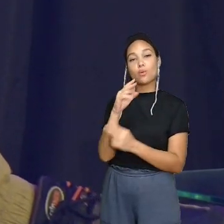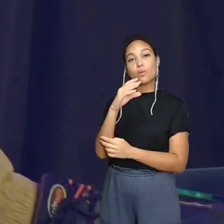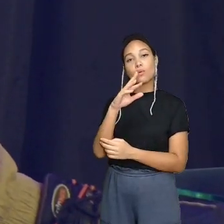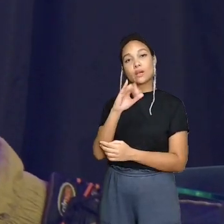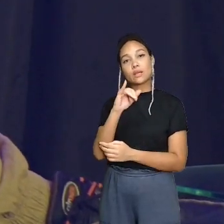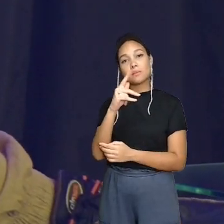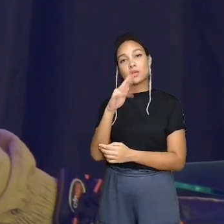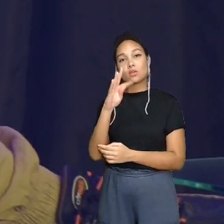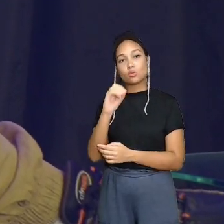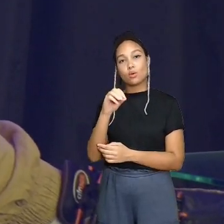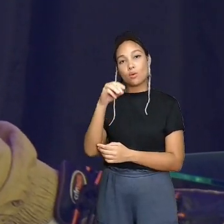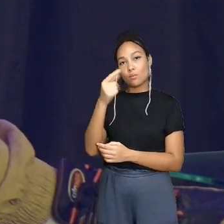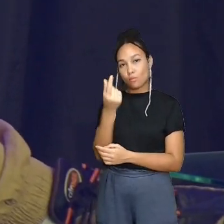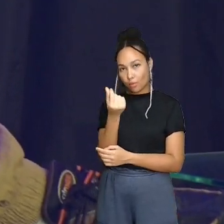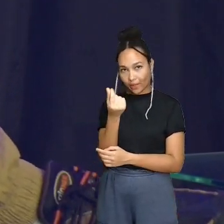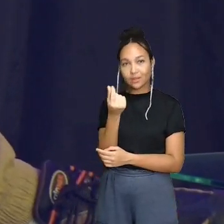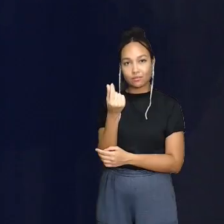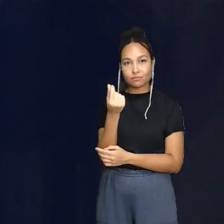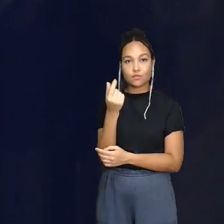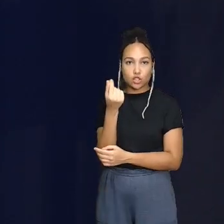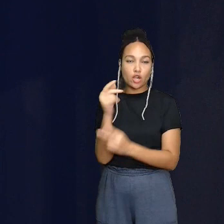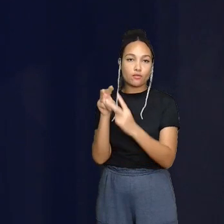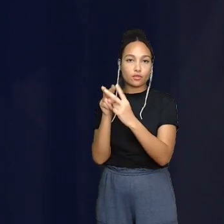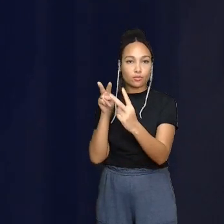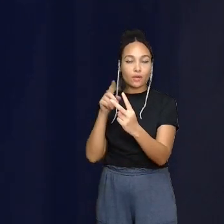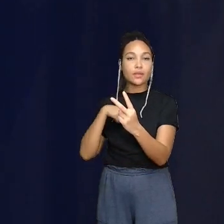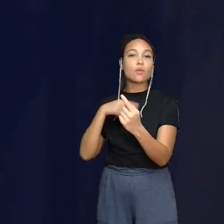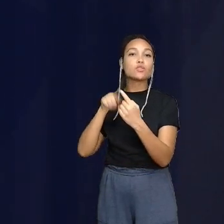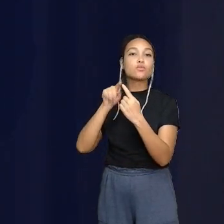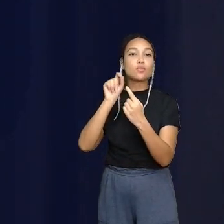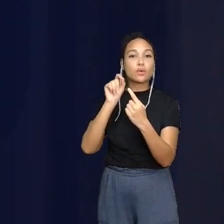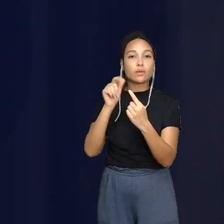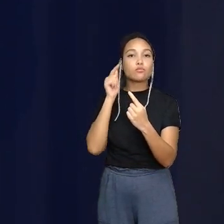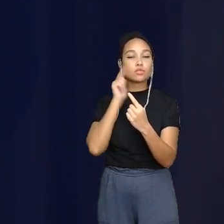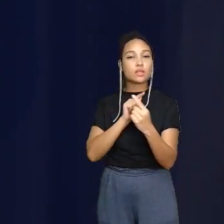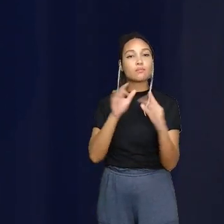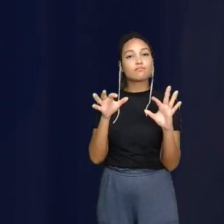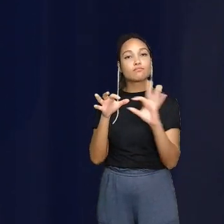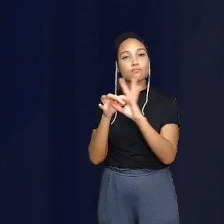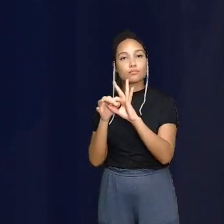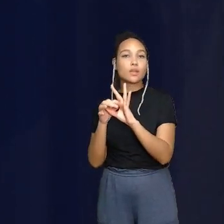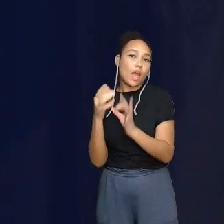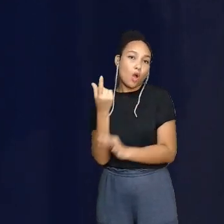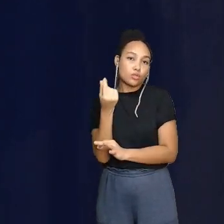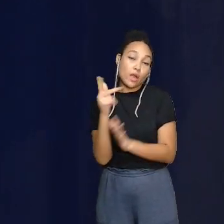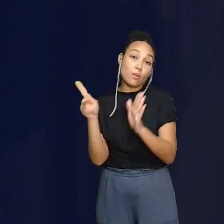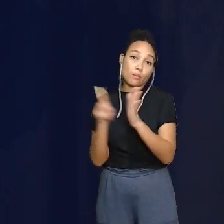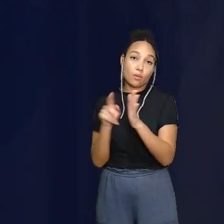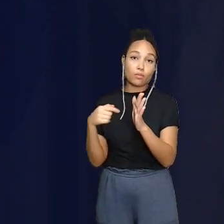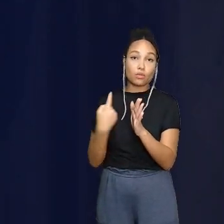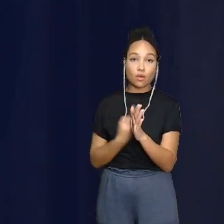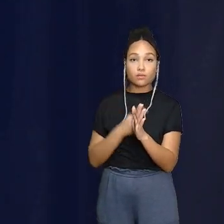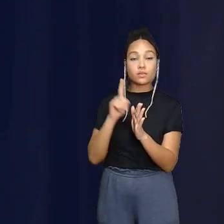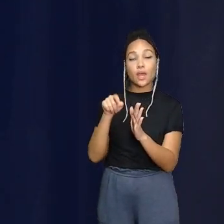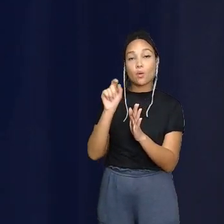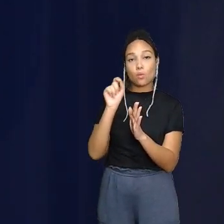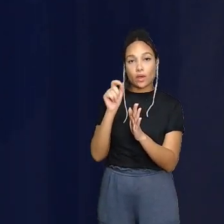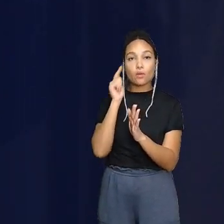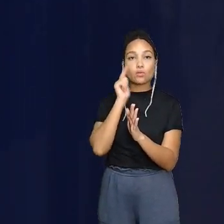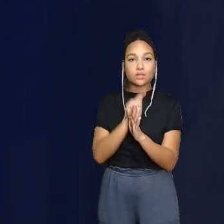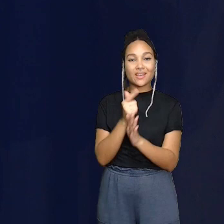Então, a gente tem futuramente ali o objetivo de atrelar ela a uma moeda própria, que ali, de certa forma, vai ter um